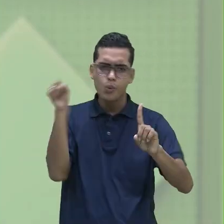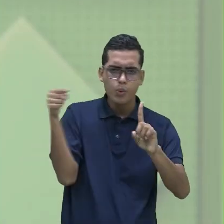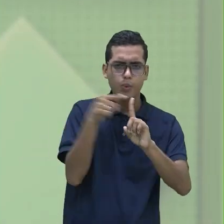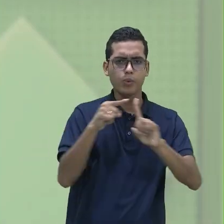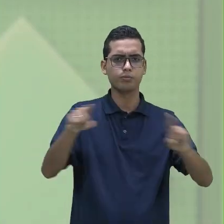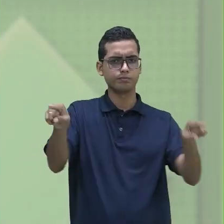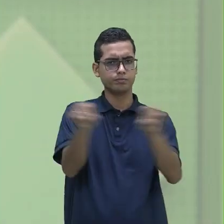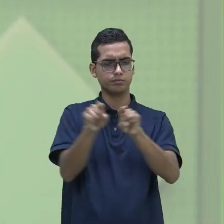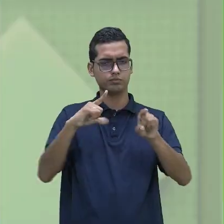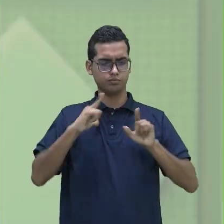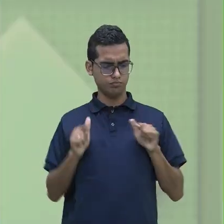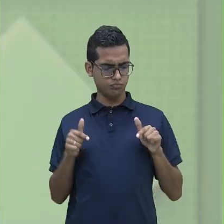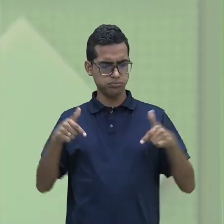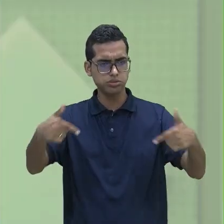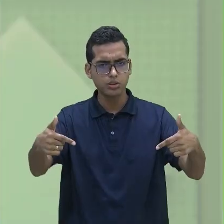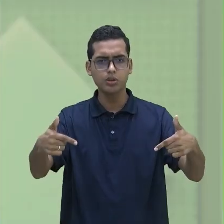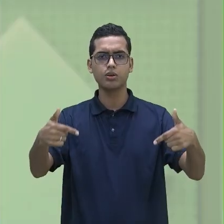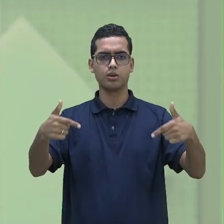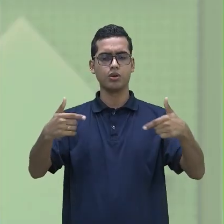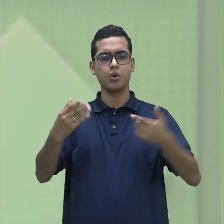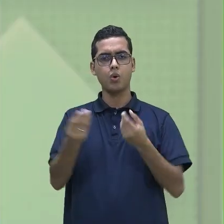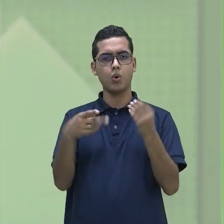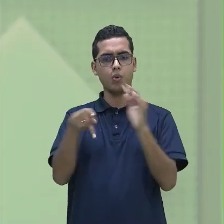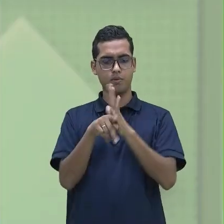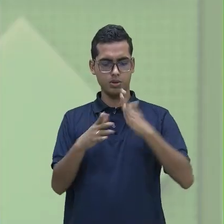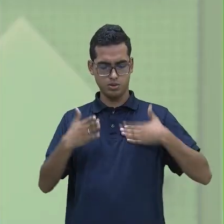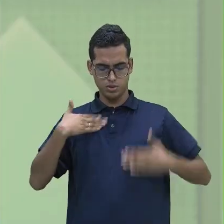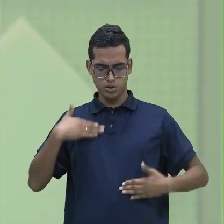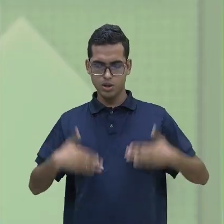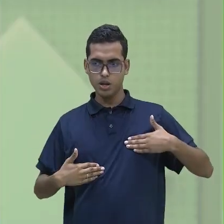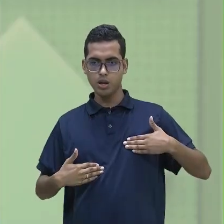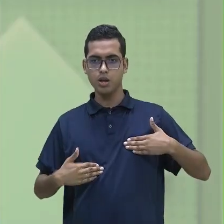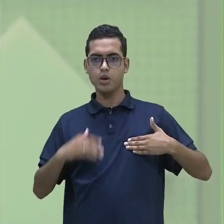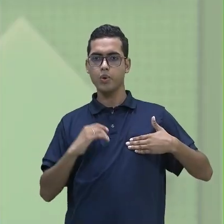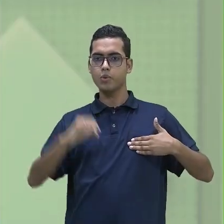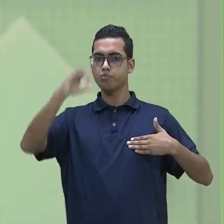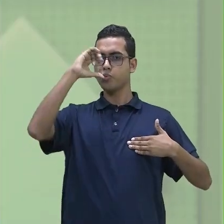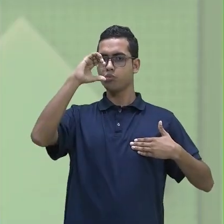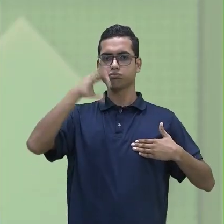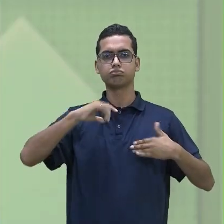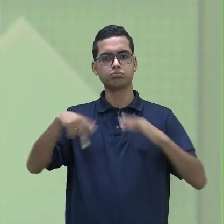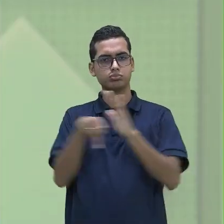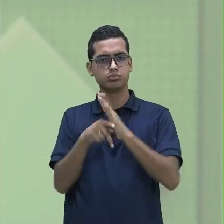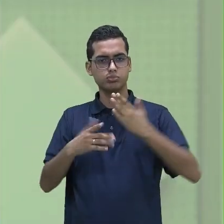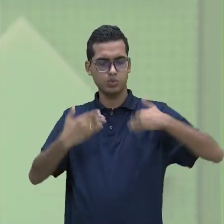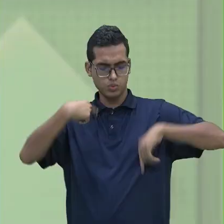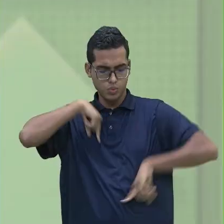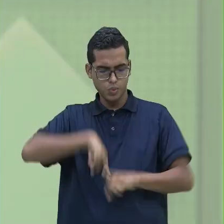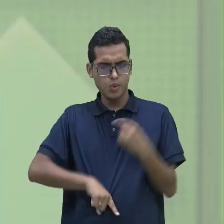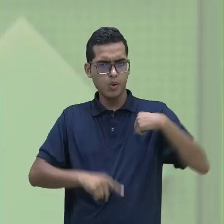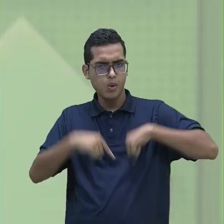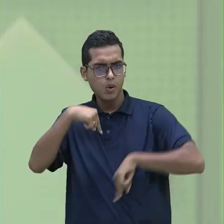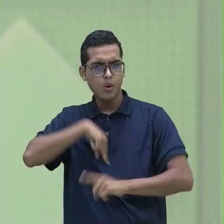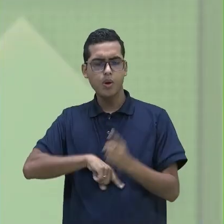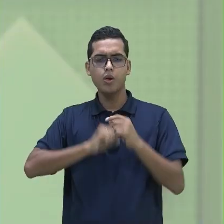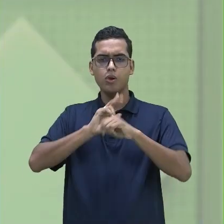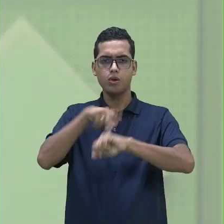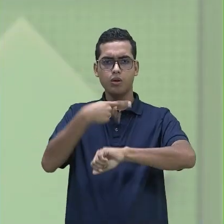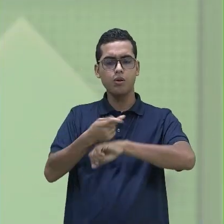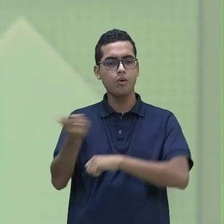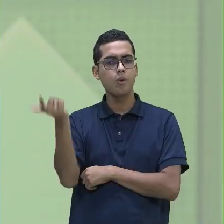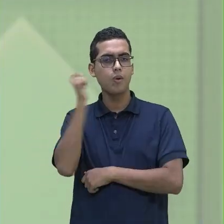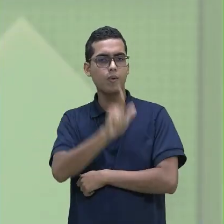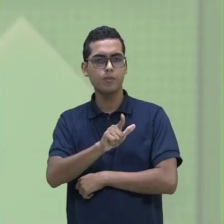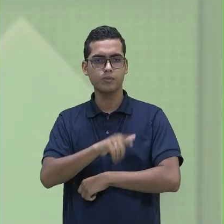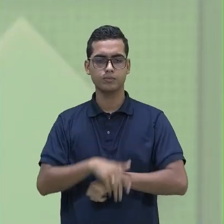de agir em alguma parte do nosso corpo para que ele possa, então, ser